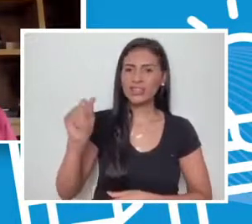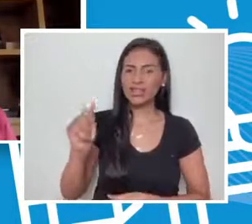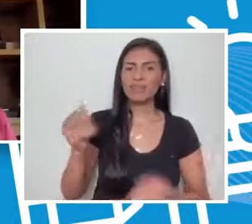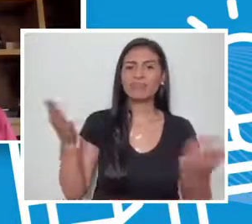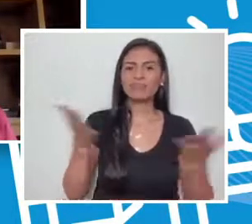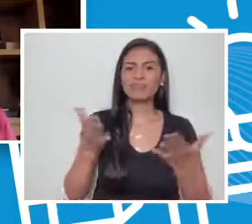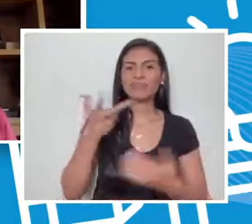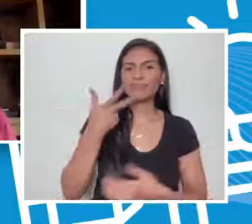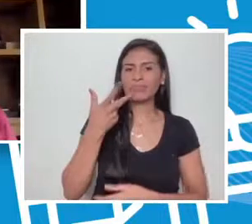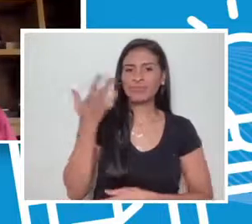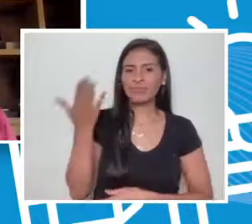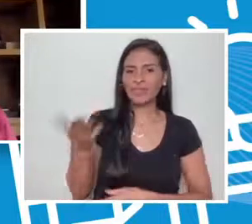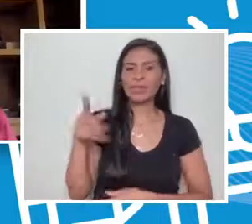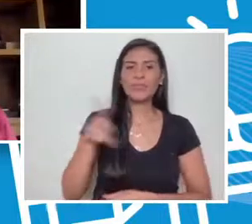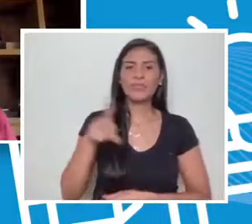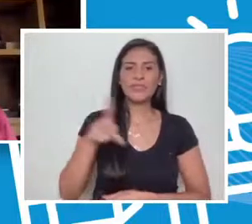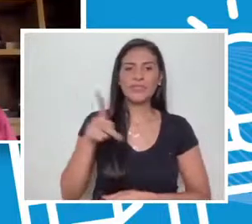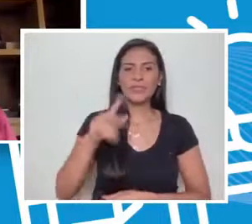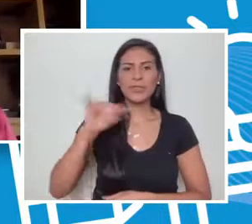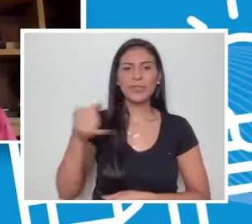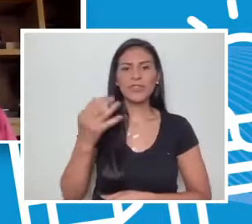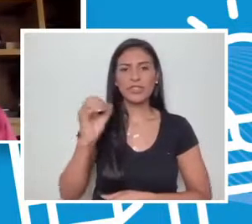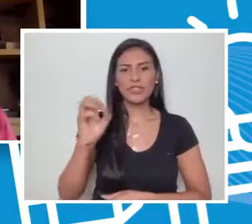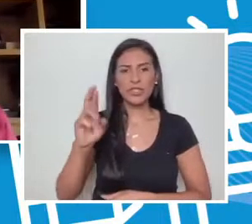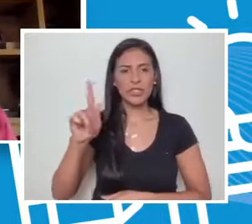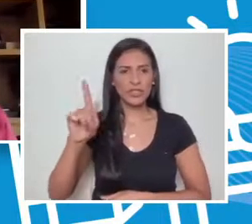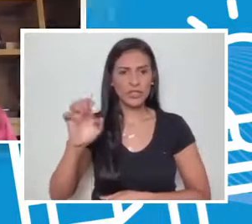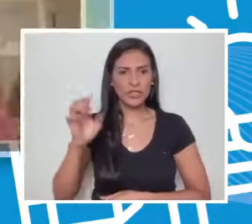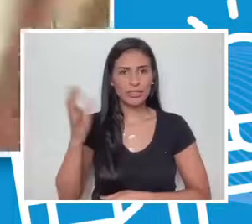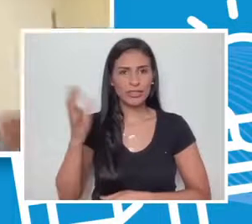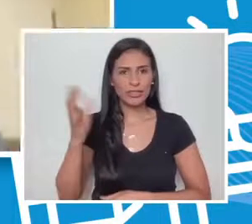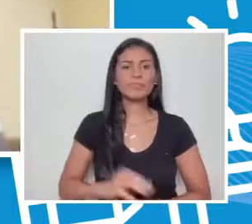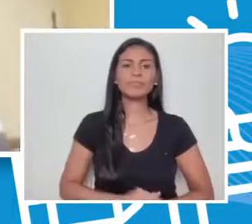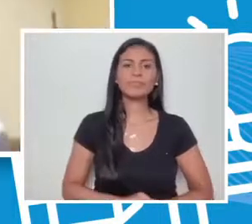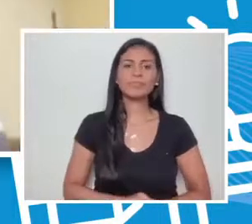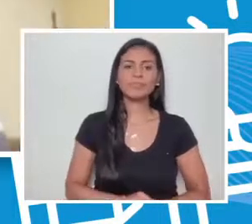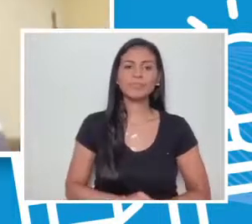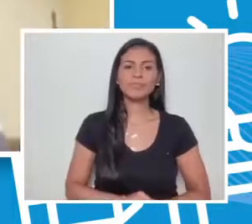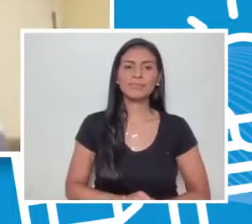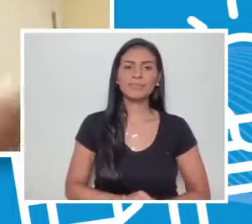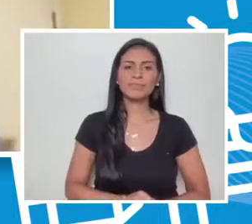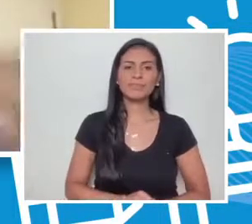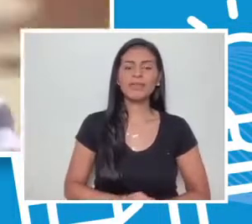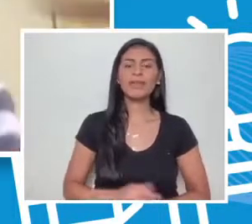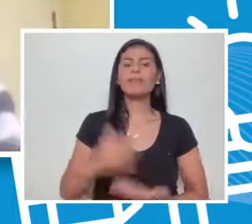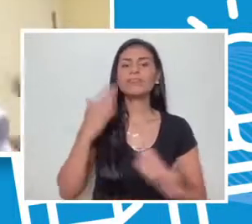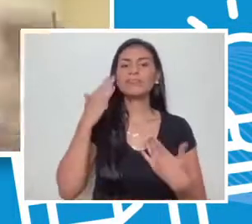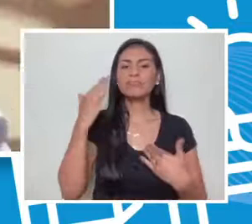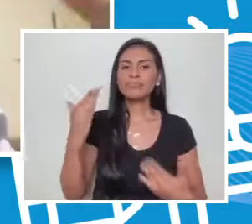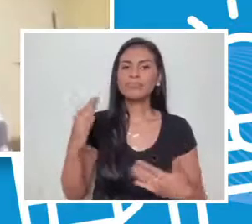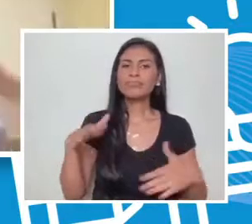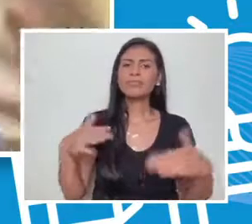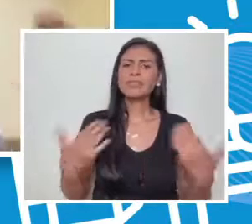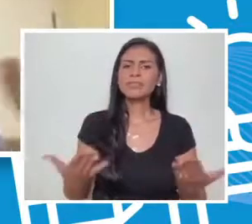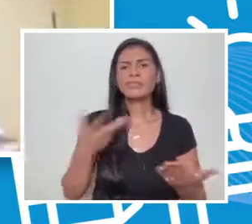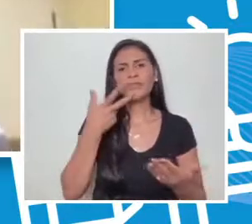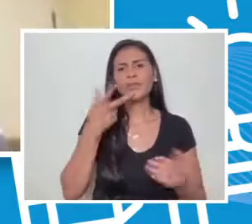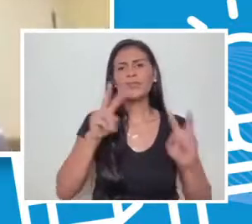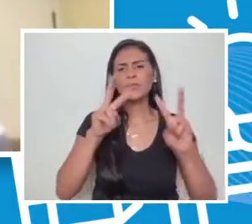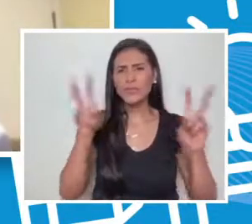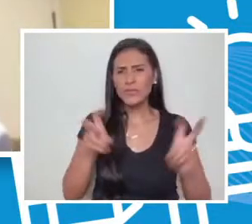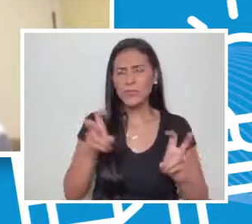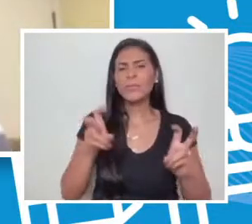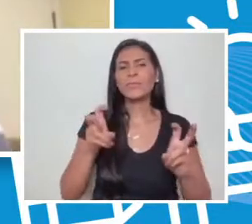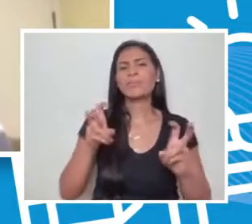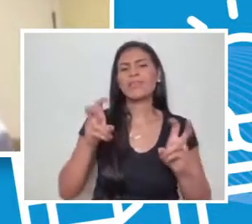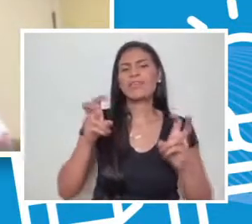Obrigado, Maju. De fato, eu acho que tudo que a gente falou, inclusive um pouquinho sobre esse ferramental todo de avaliação, de você ficar sondando os alunos e ter diagnósticos,